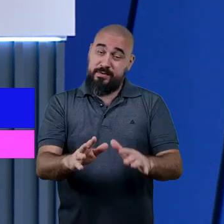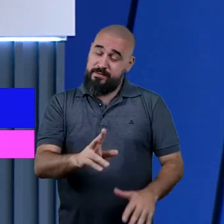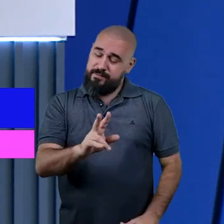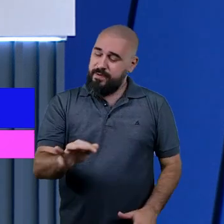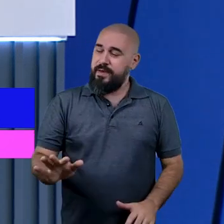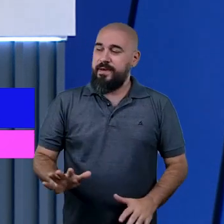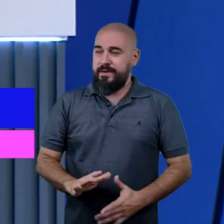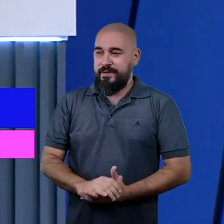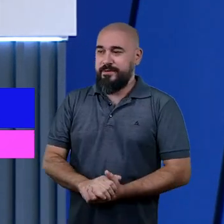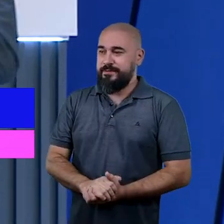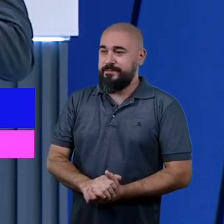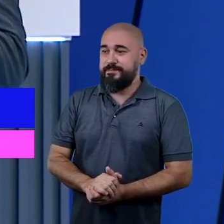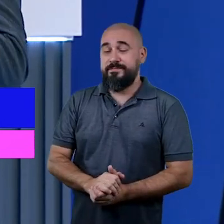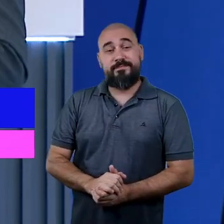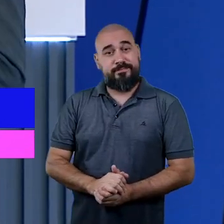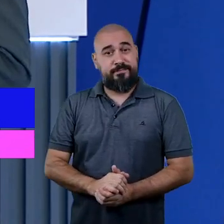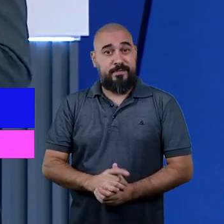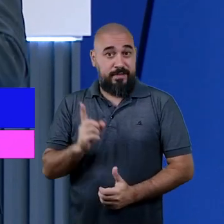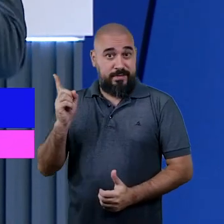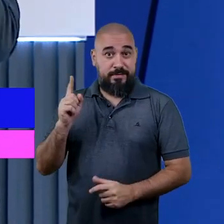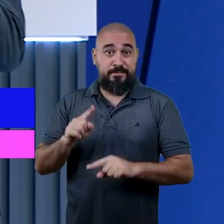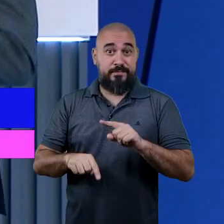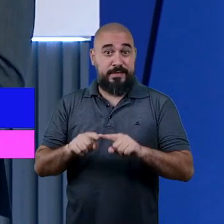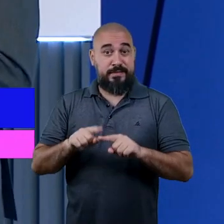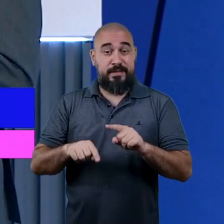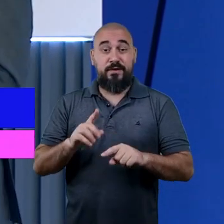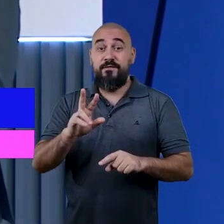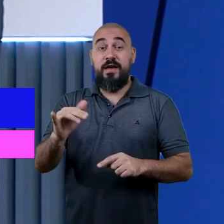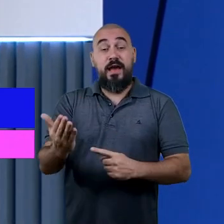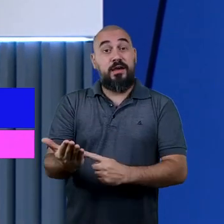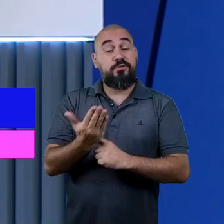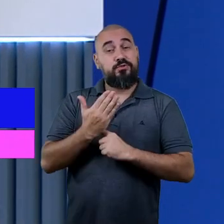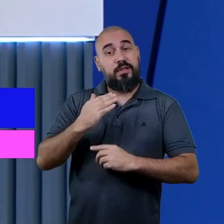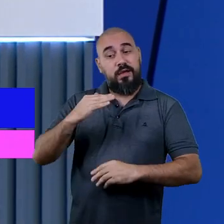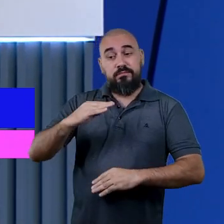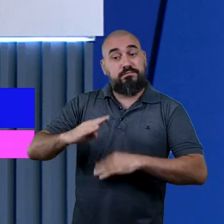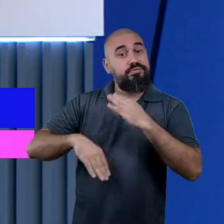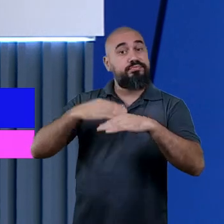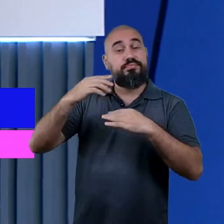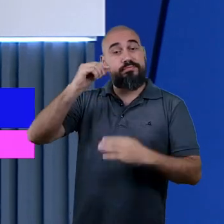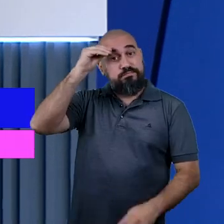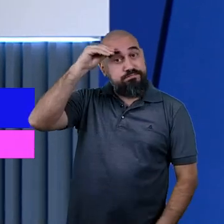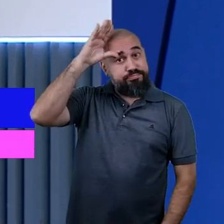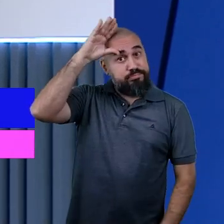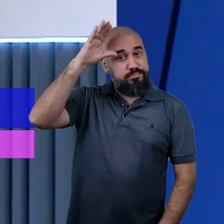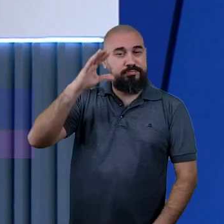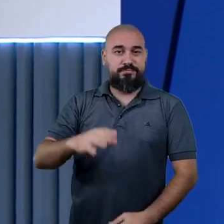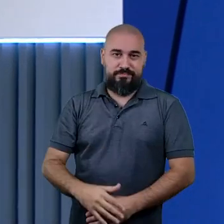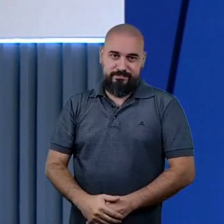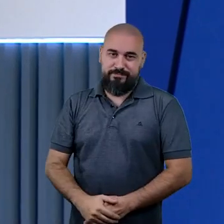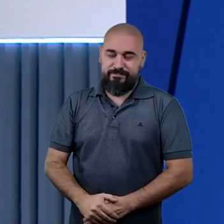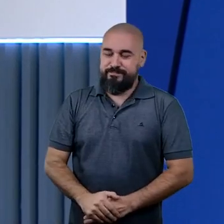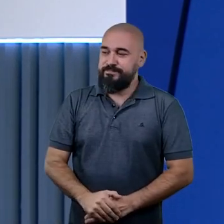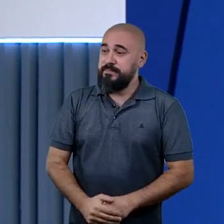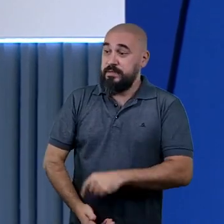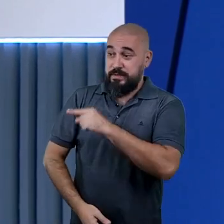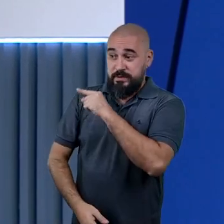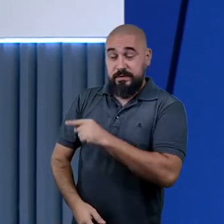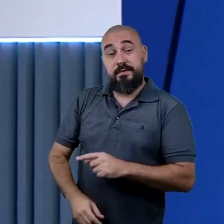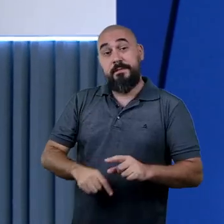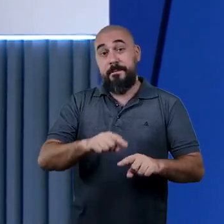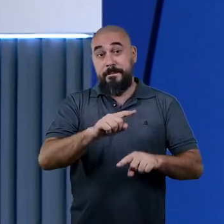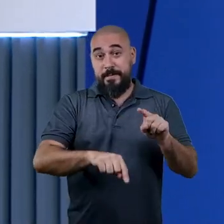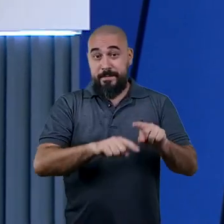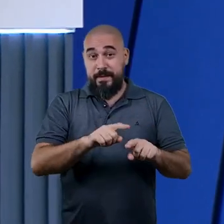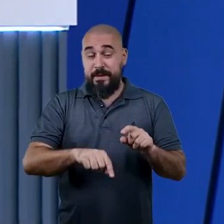aqui no nosso canal do YouTube e esses materiais aqui, eles vão enriquecer muito a sua vida espiritual. Eu preparo esses materiais